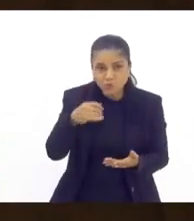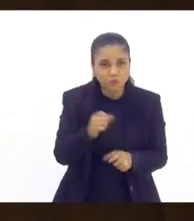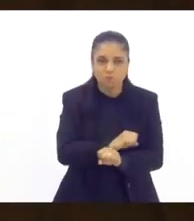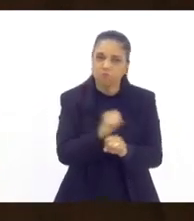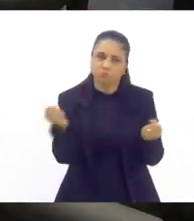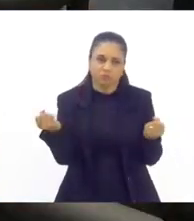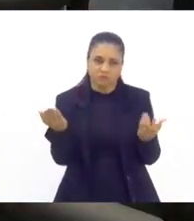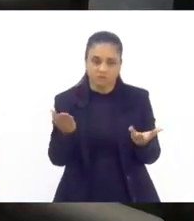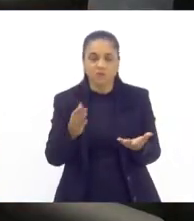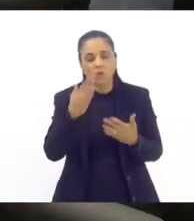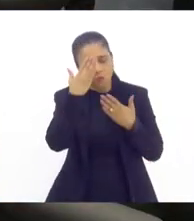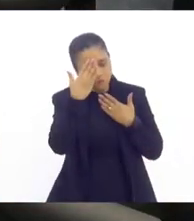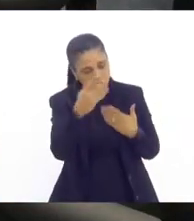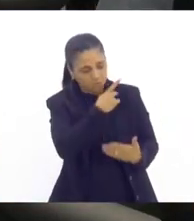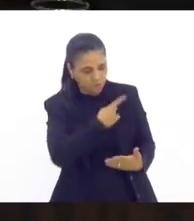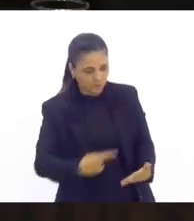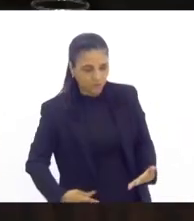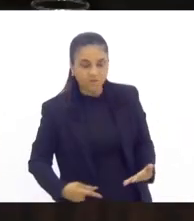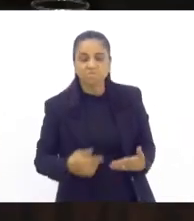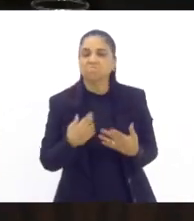senhor presidente.